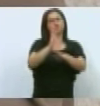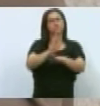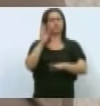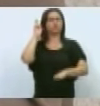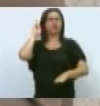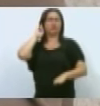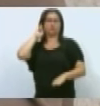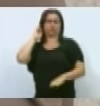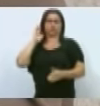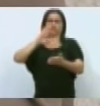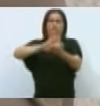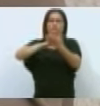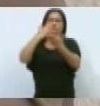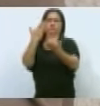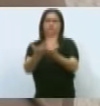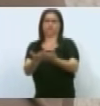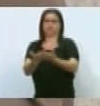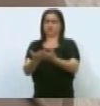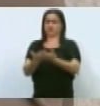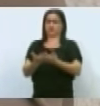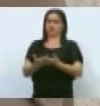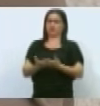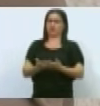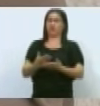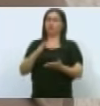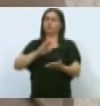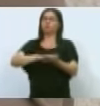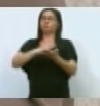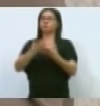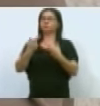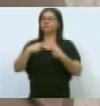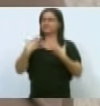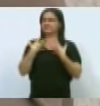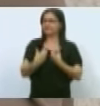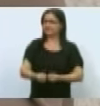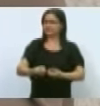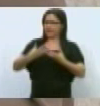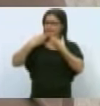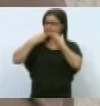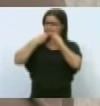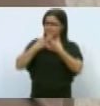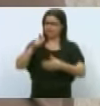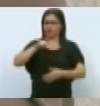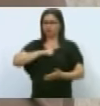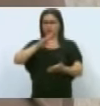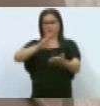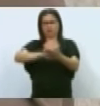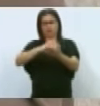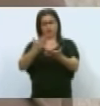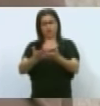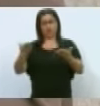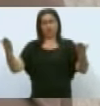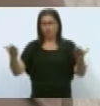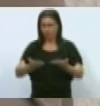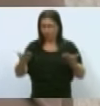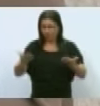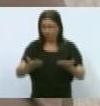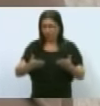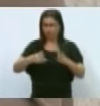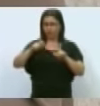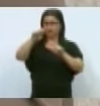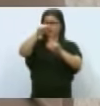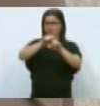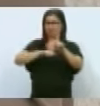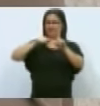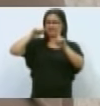que fazer com que eles sintam bem, eles são acolhidos, né? Que hoje é o Dia Nacional do Surdo,